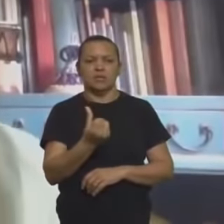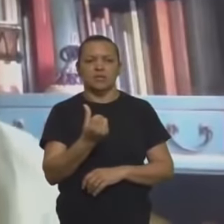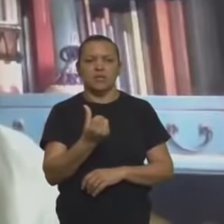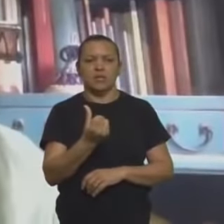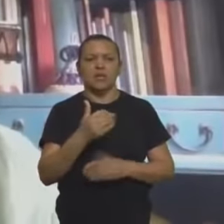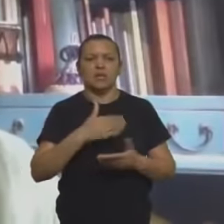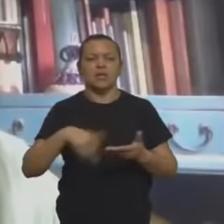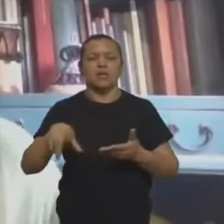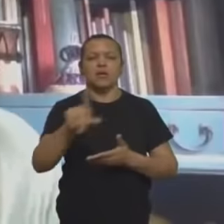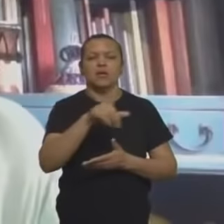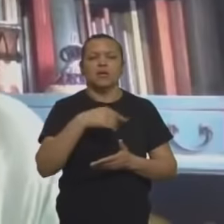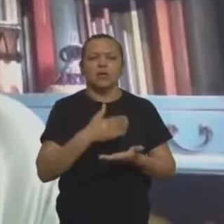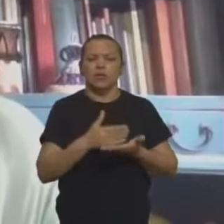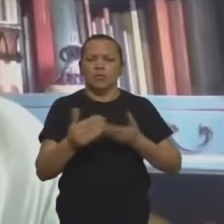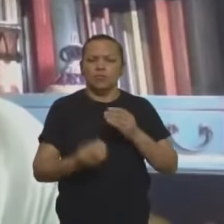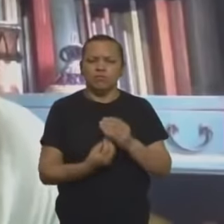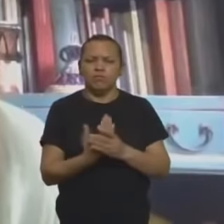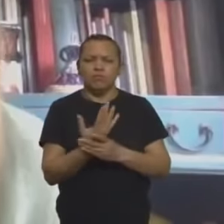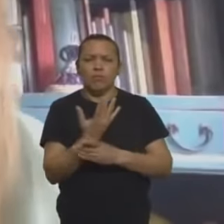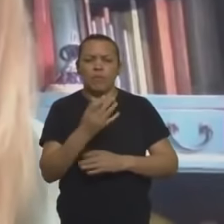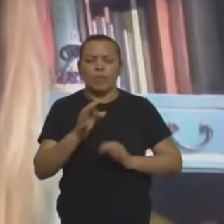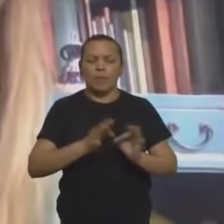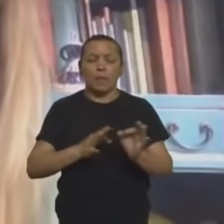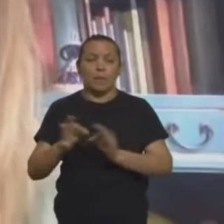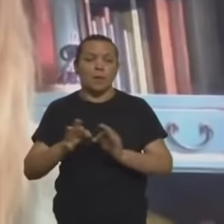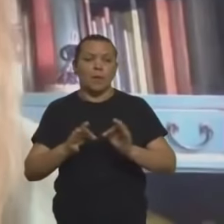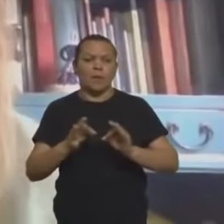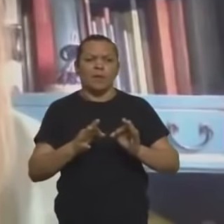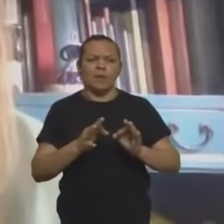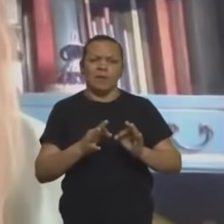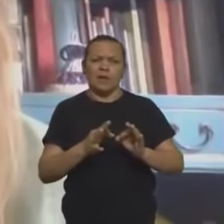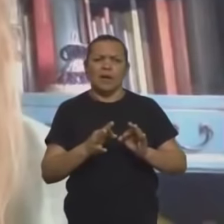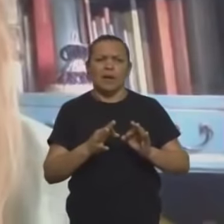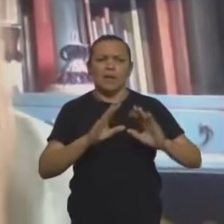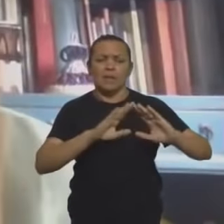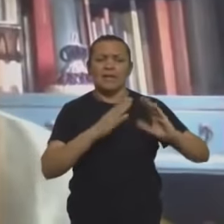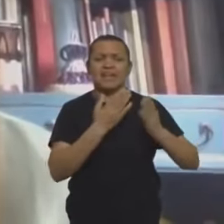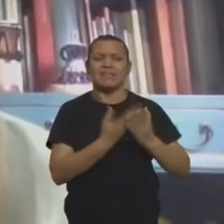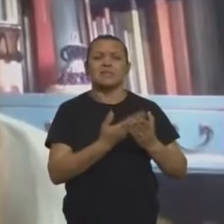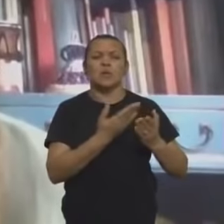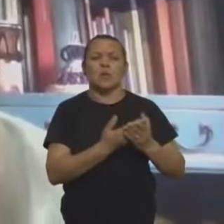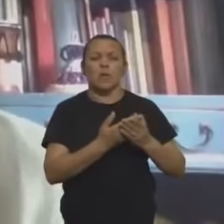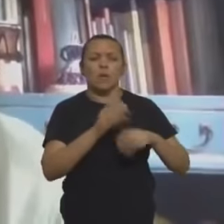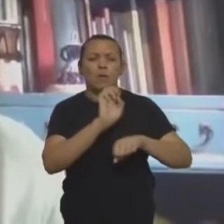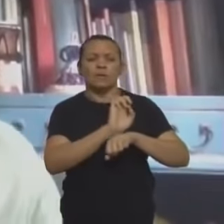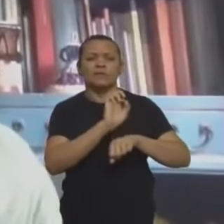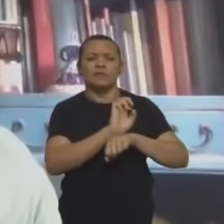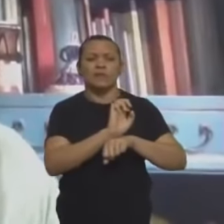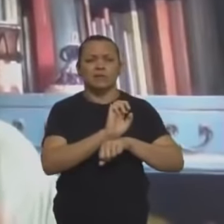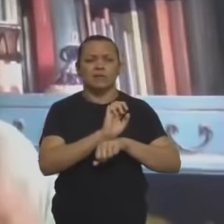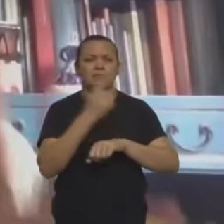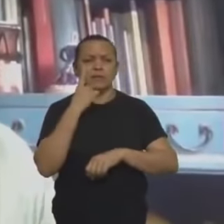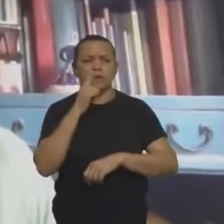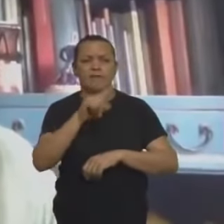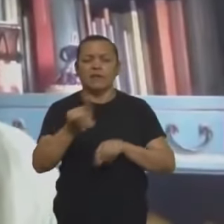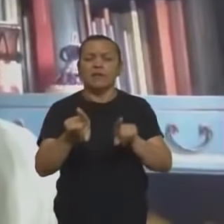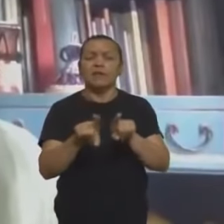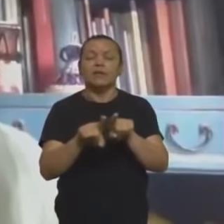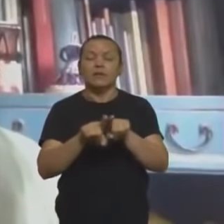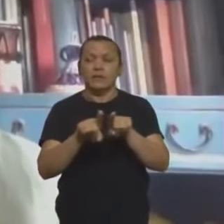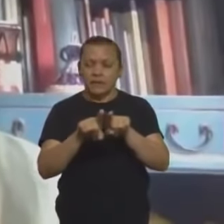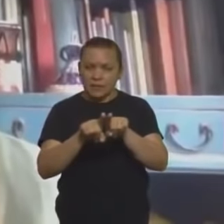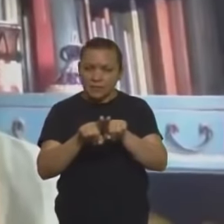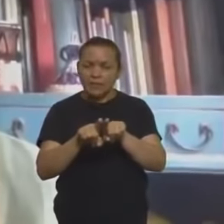2016, a gente começou a implementar o programa Compasso nas escolas PEIs aí do estado, que também é